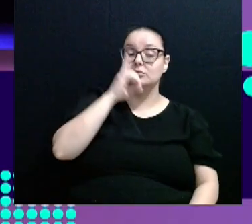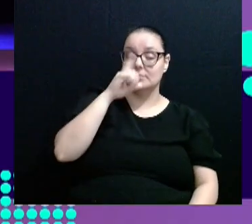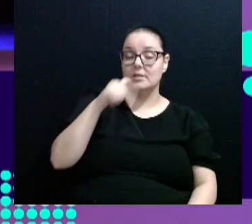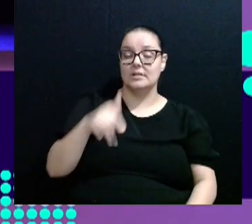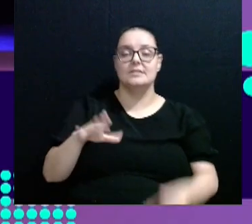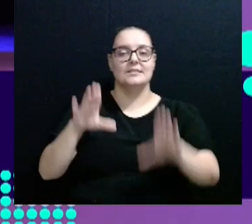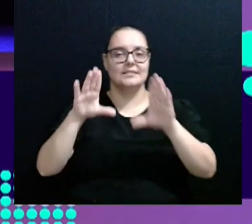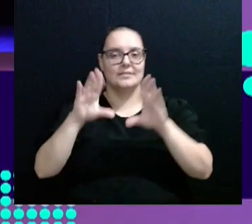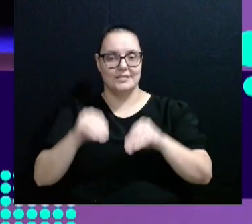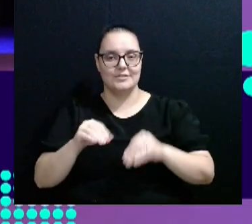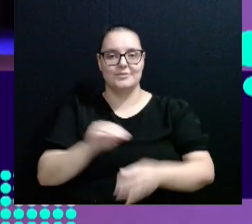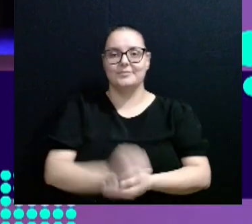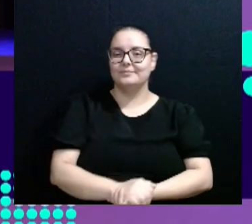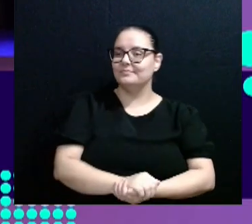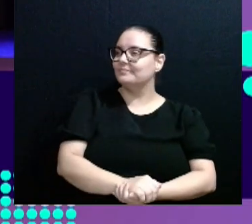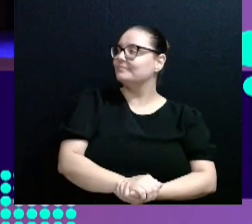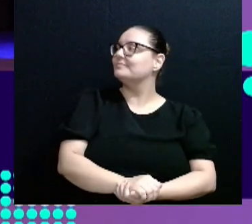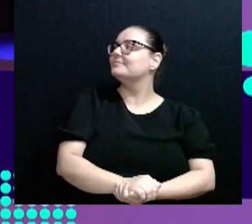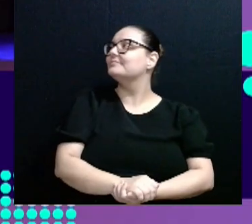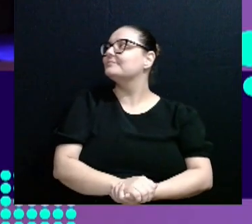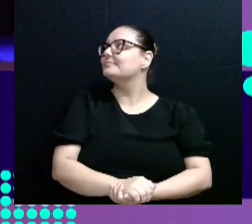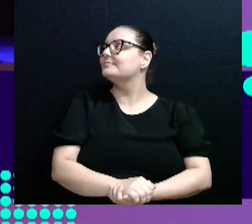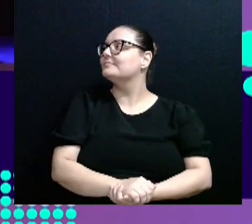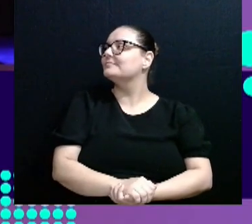da noite.